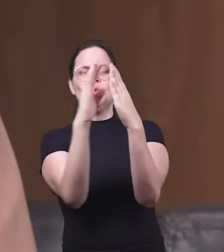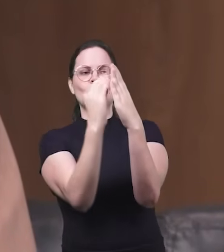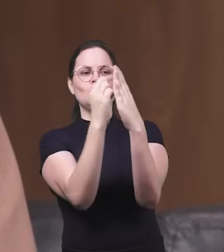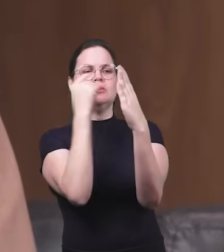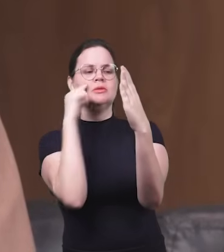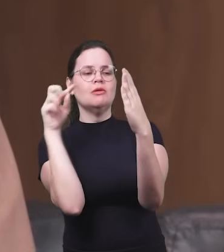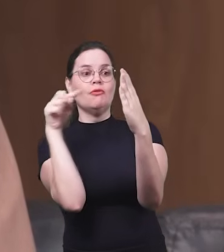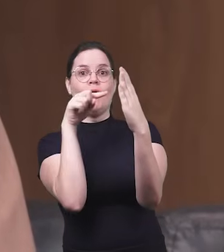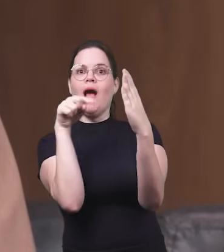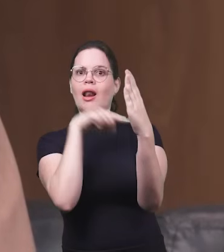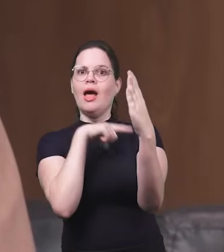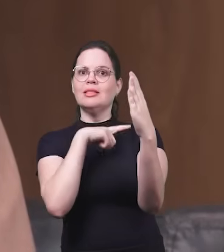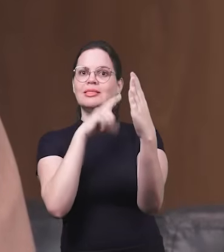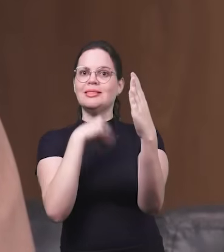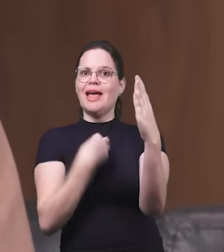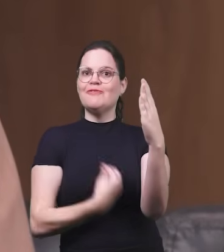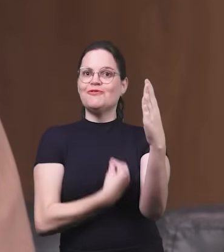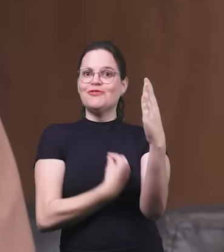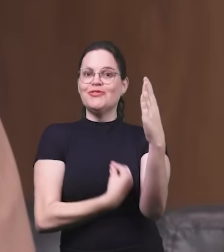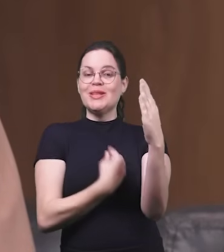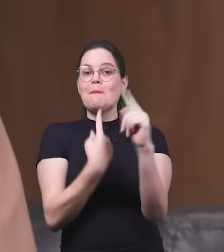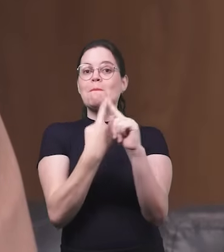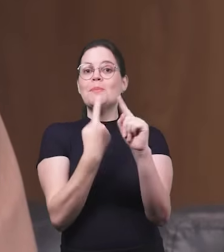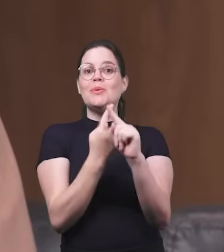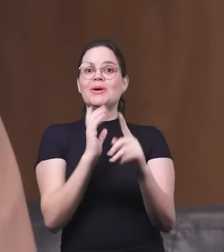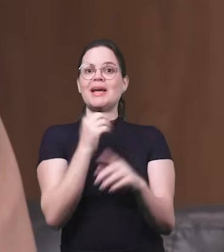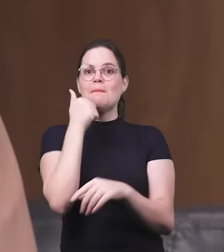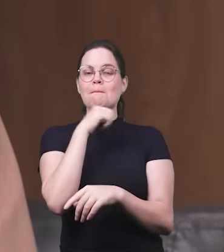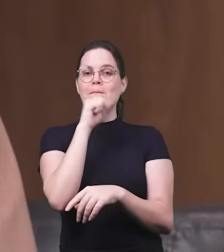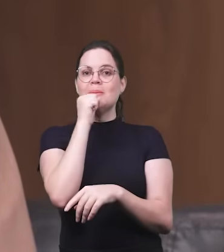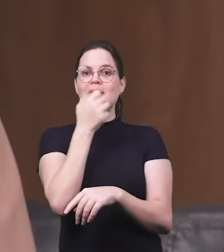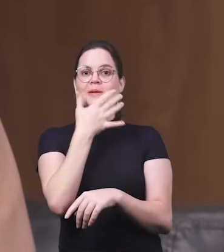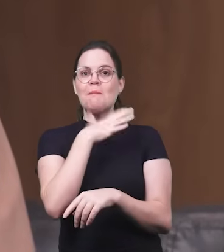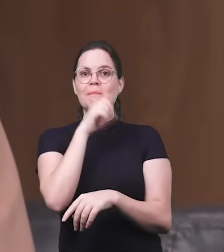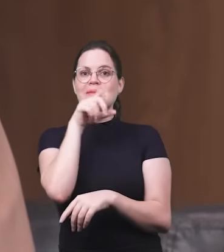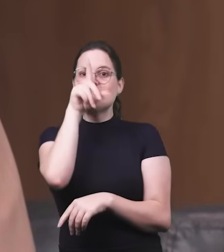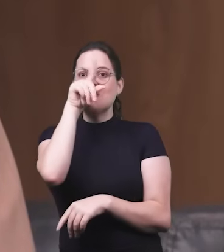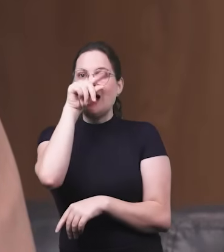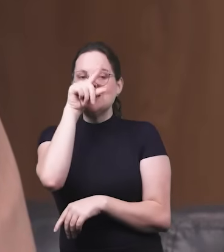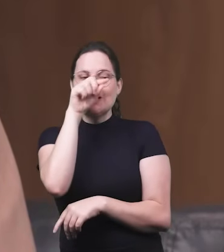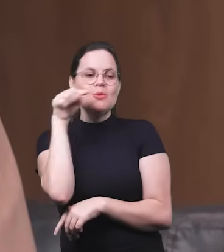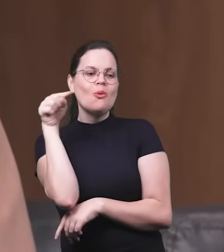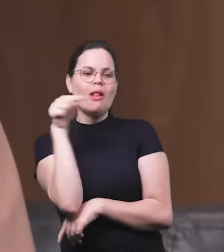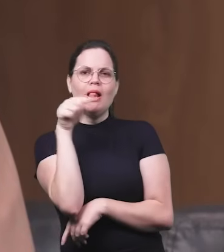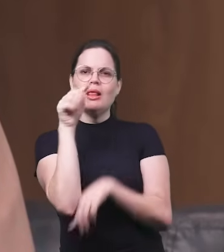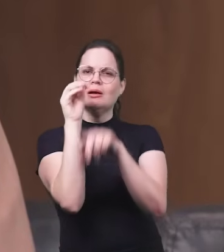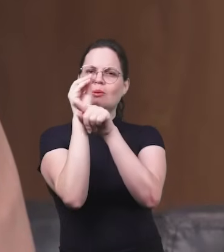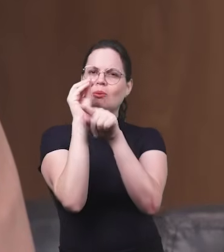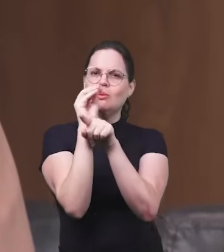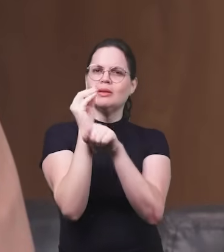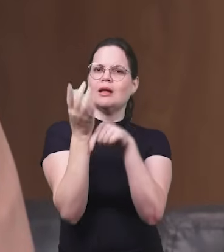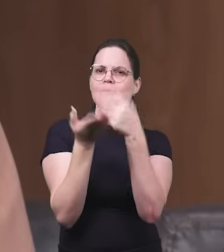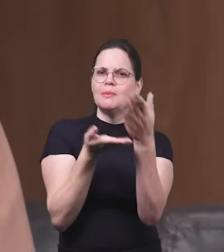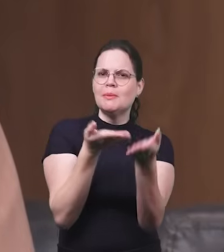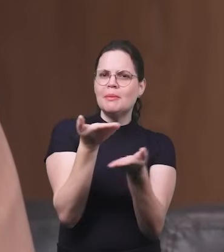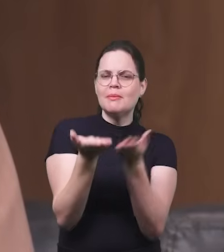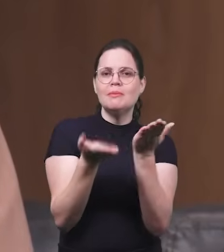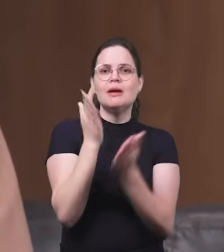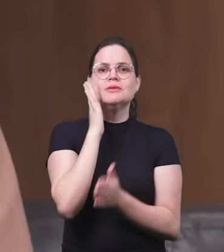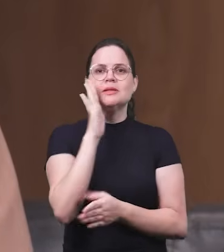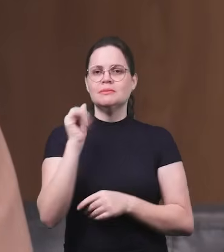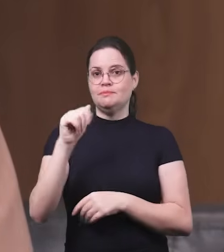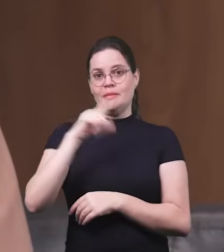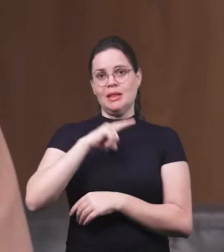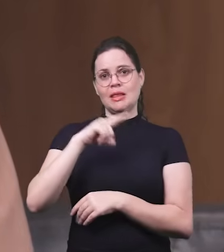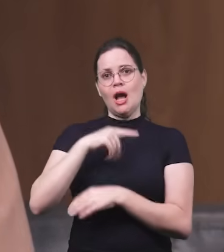vida, ali há amor, porque você vê os pais ali envoltos daquele ninho, envolvido no cuidado com os filhotes, você já